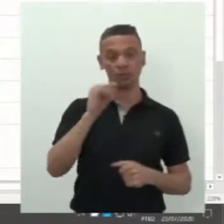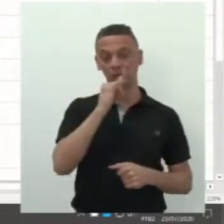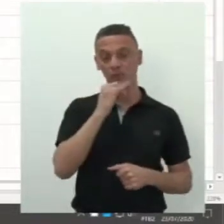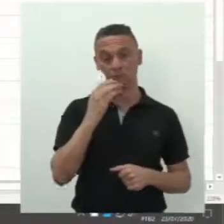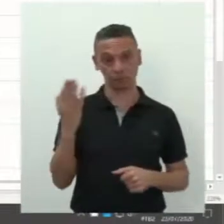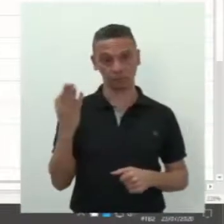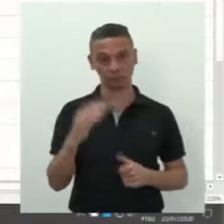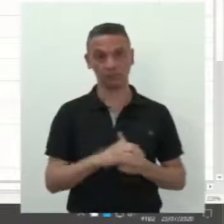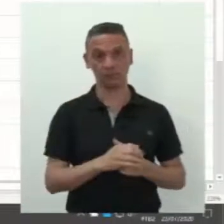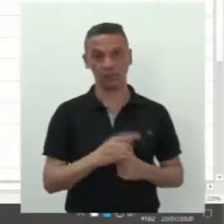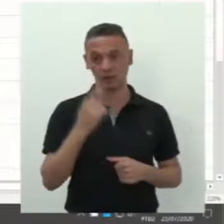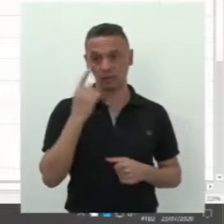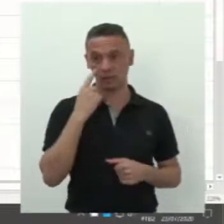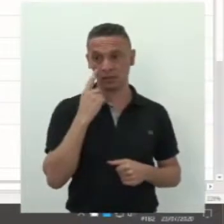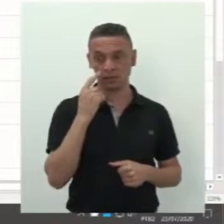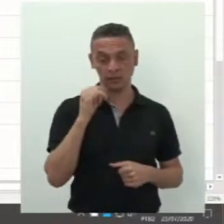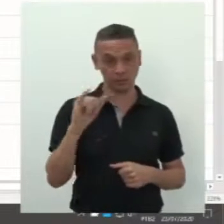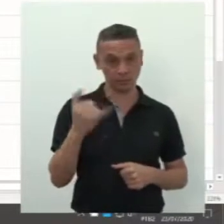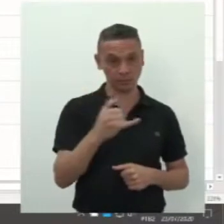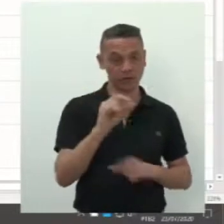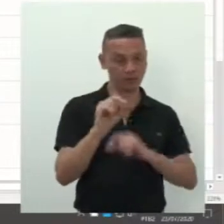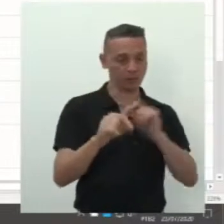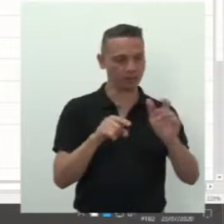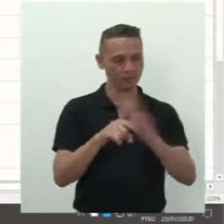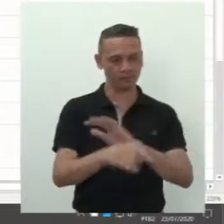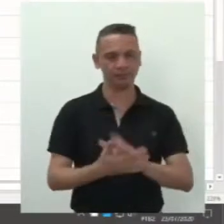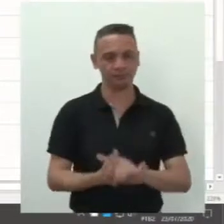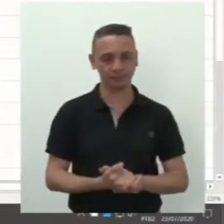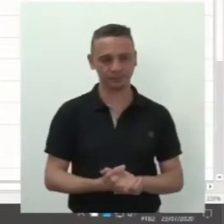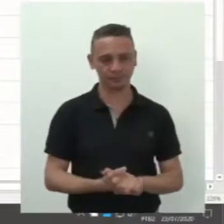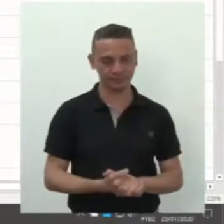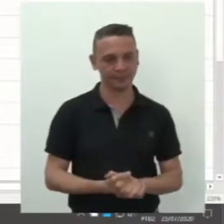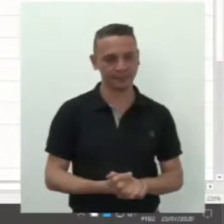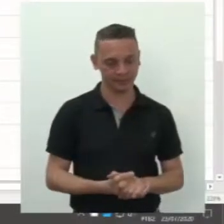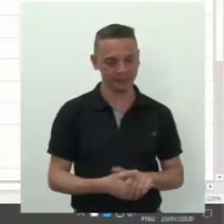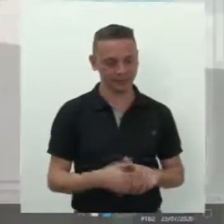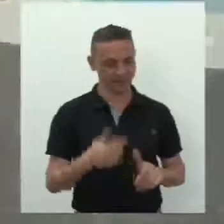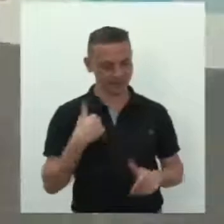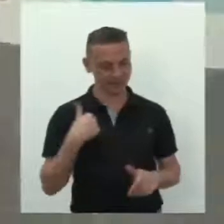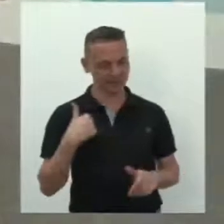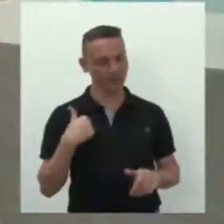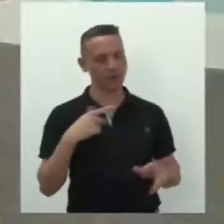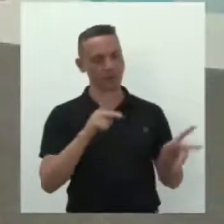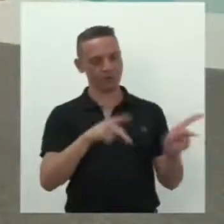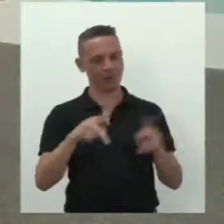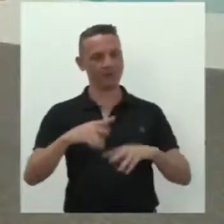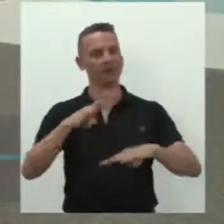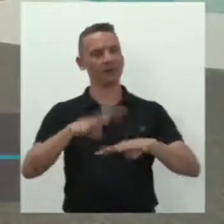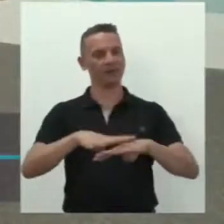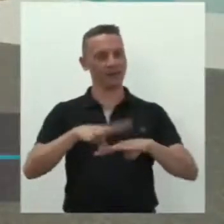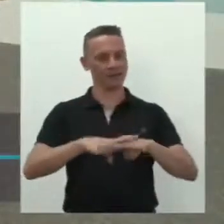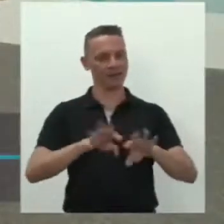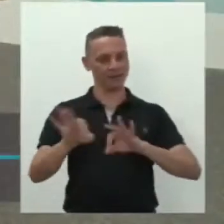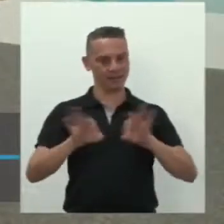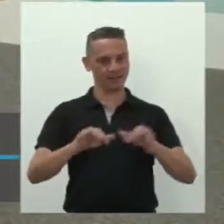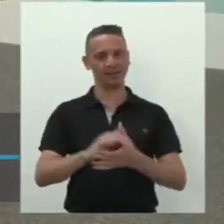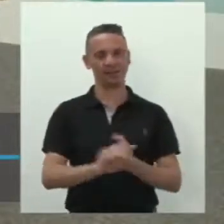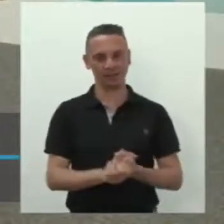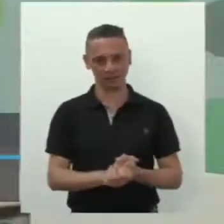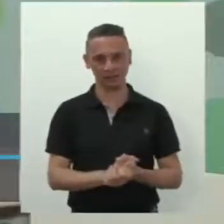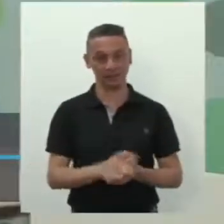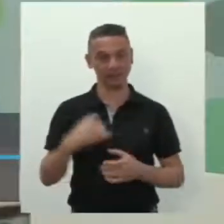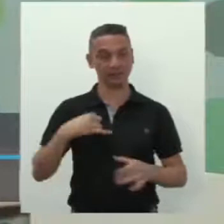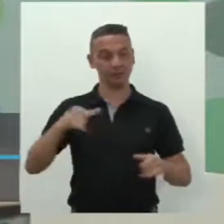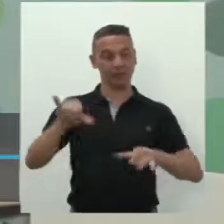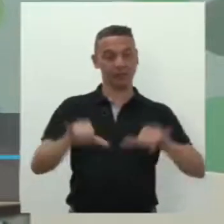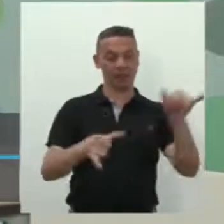decimais. E aí, aproveitando, Fernando, já que eu sou também de exatas, né? Sou professora de exatas, e mais especificamente